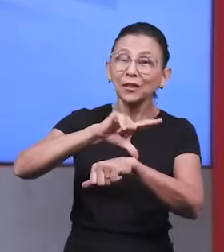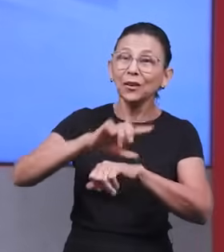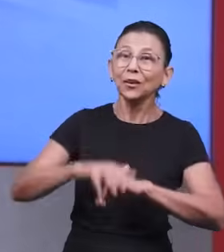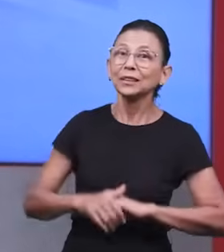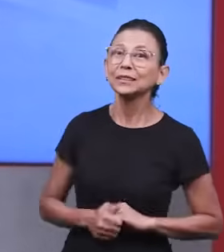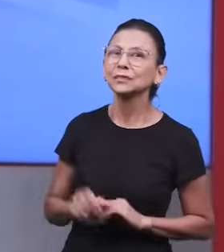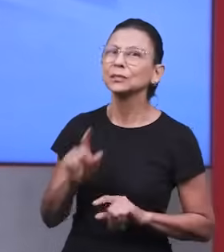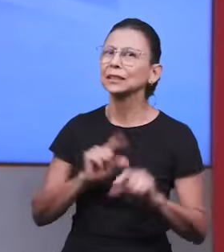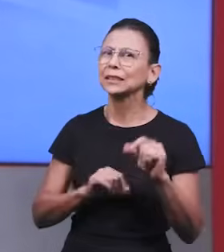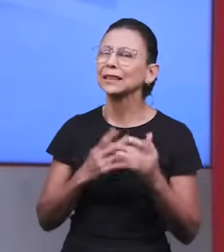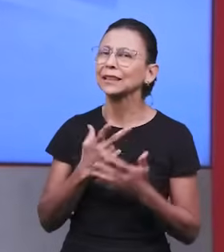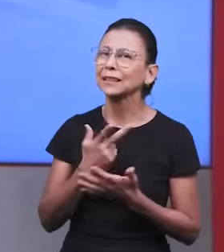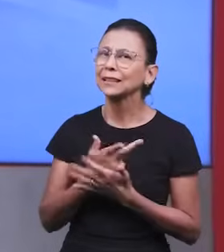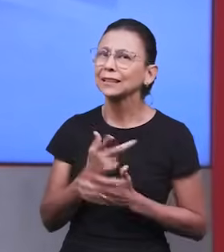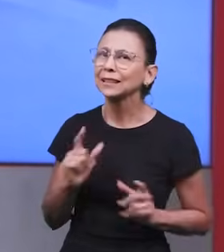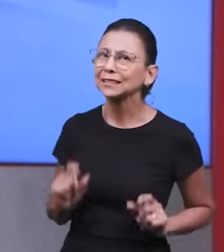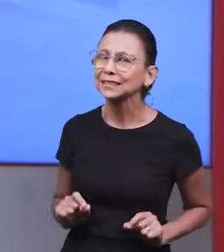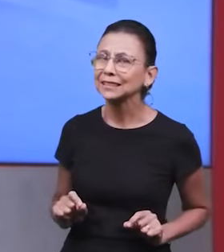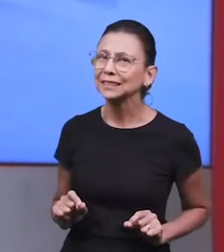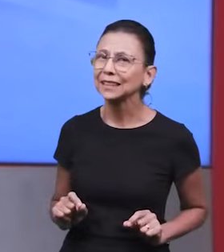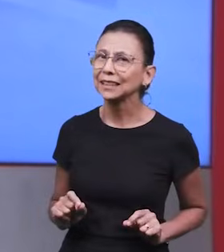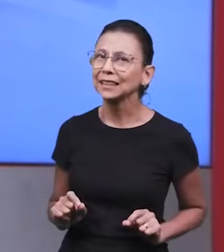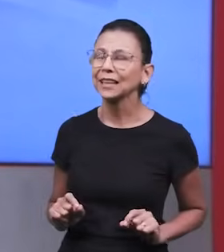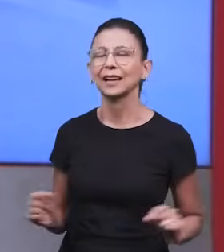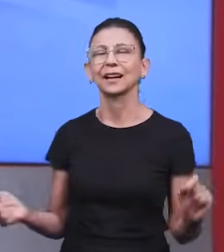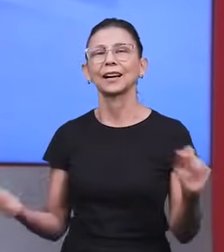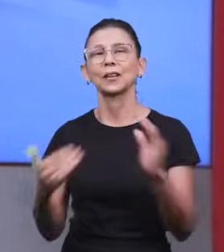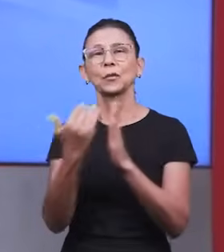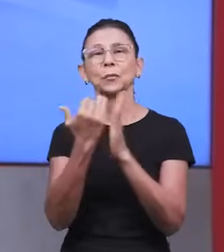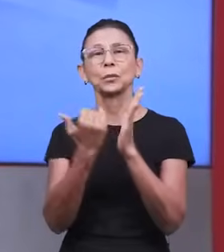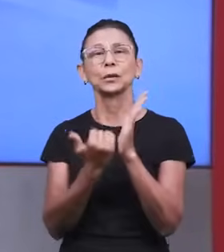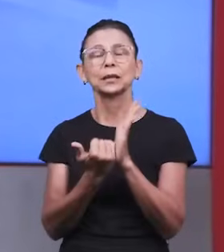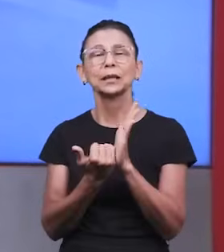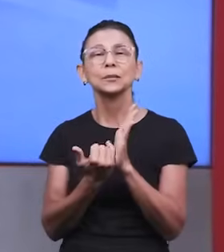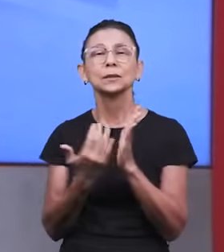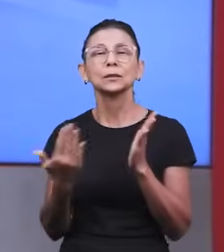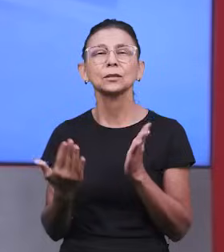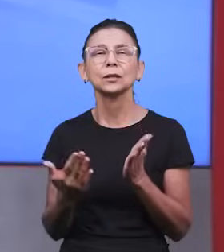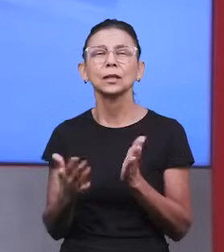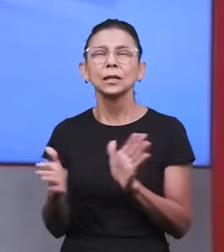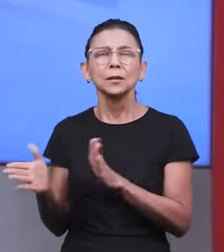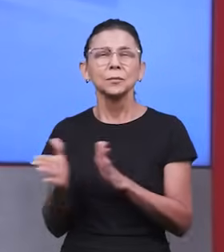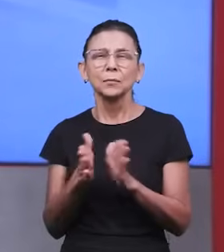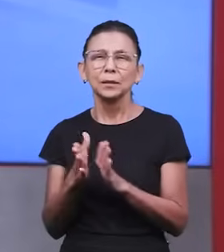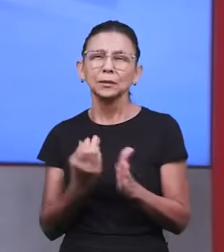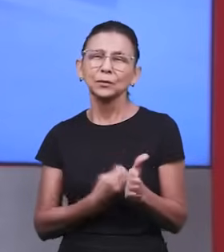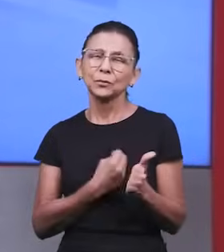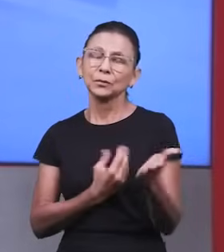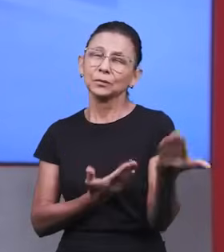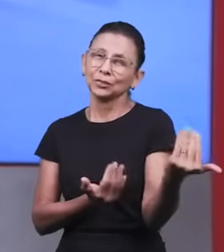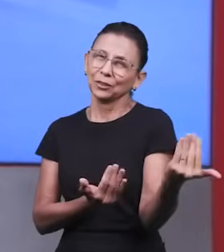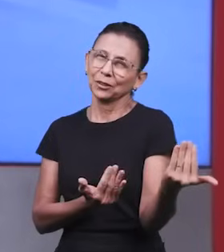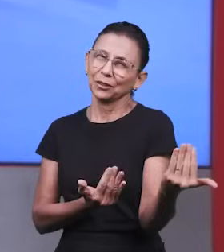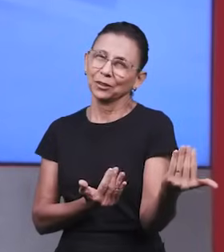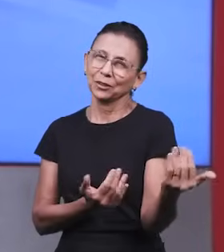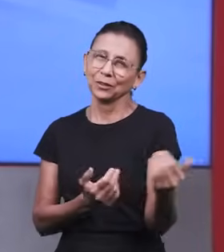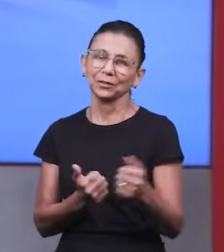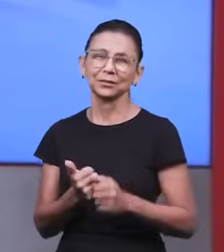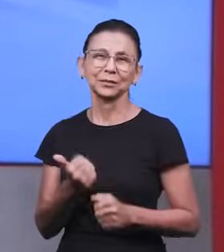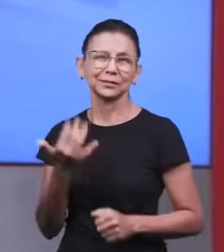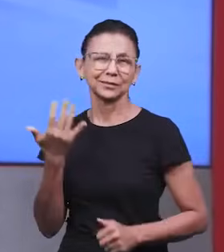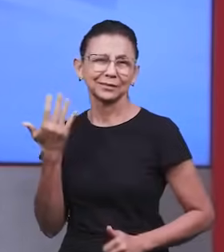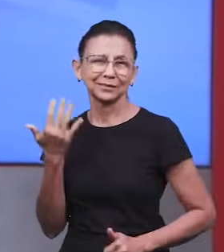após o Manai News, você vai acompanhar um programa direcionado para os nossos jovens, né? Os dias da minha mocidade.